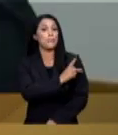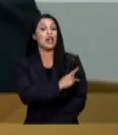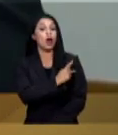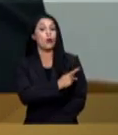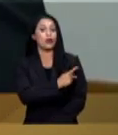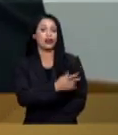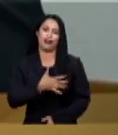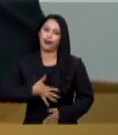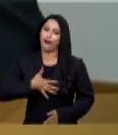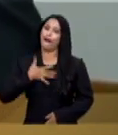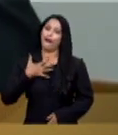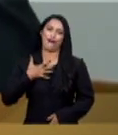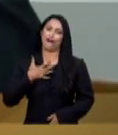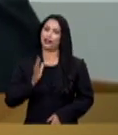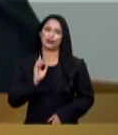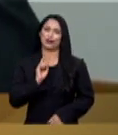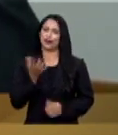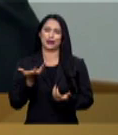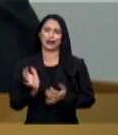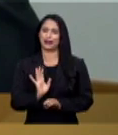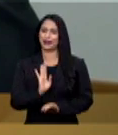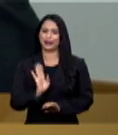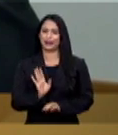Muito honrado, mas já declino